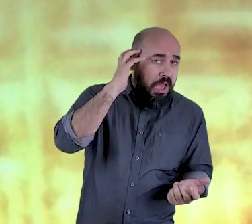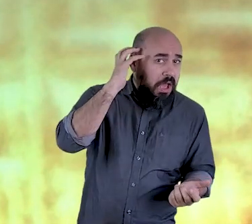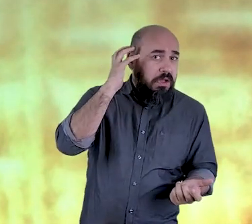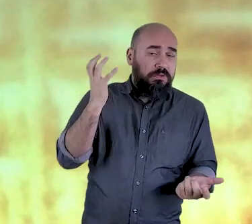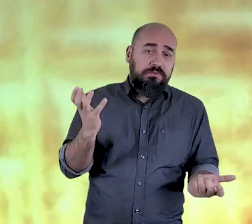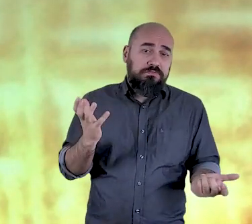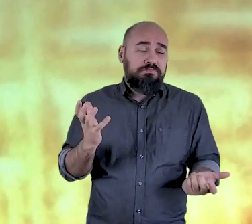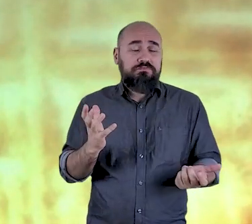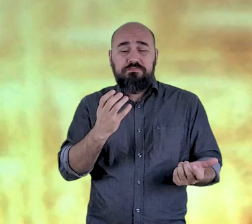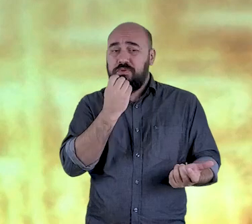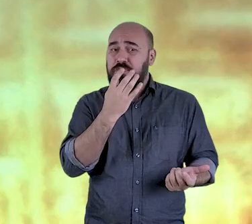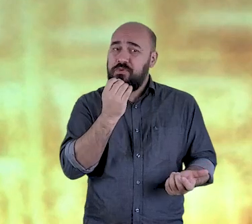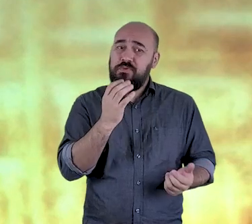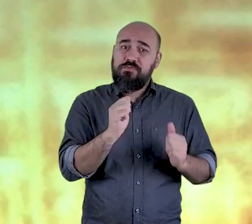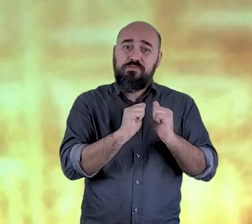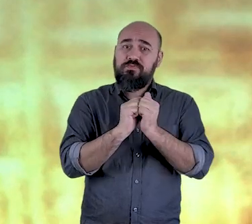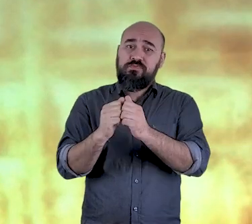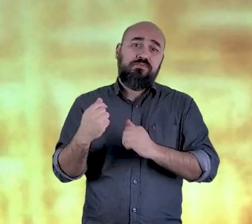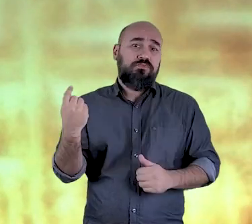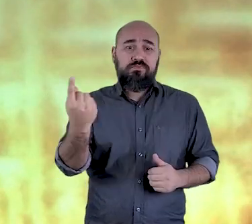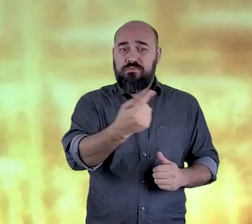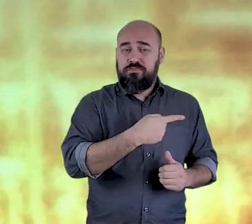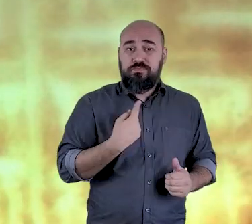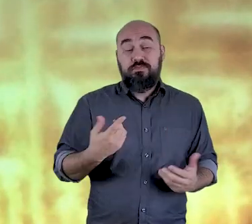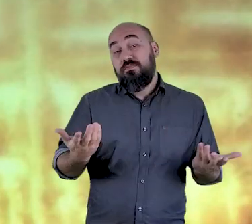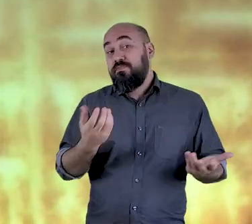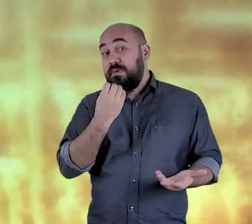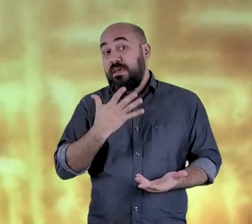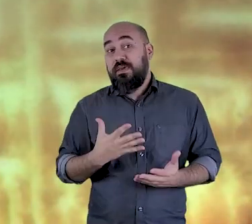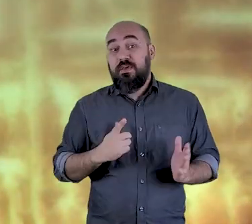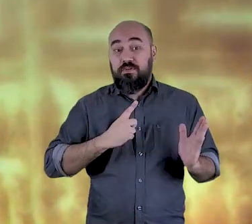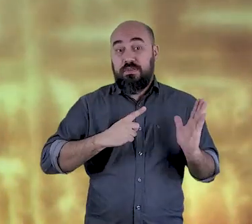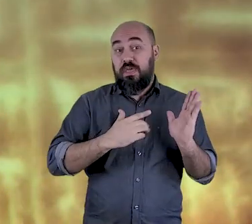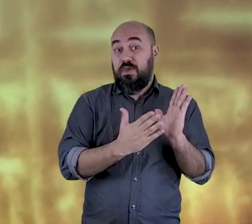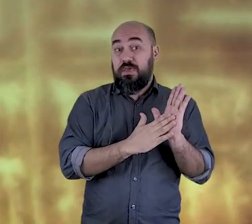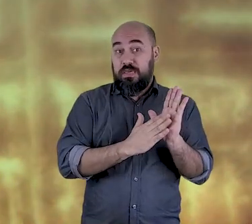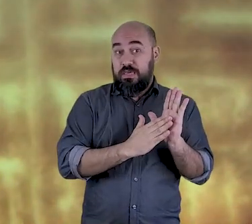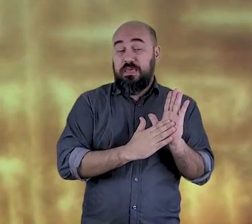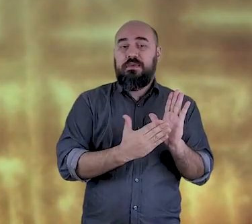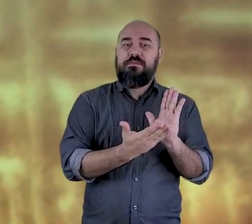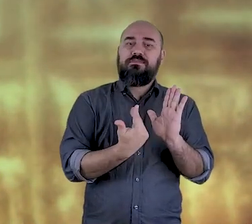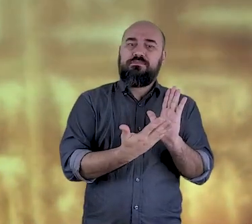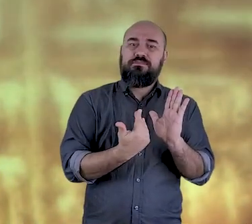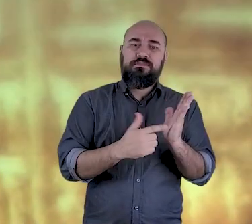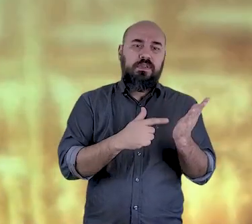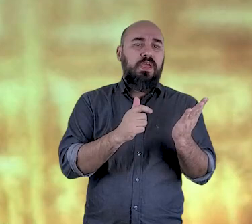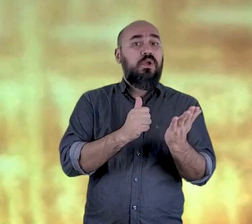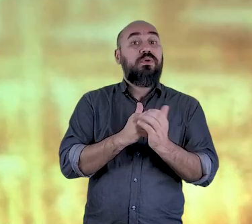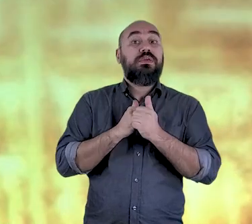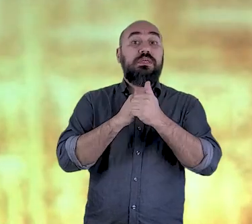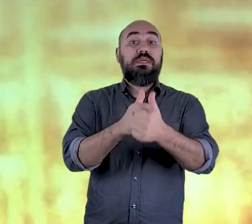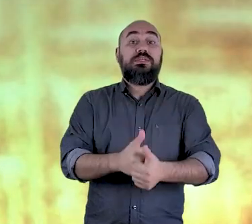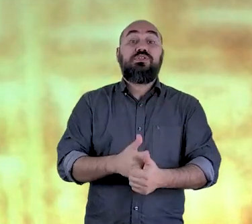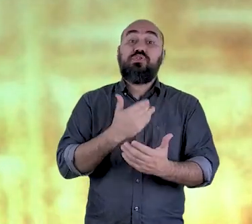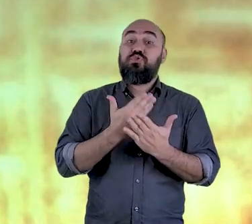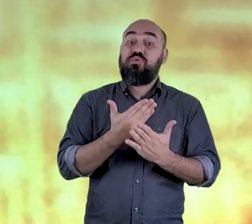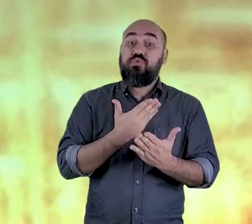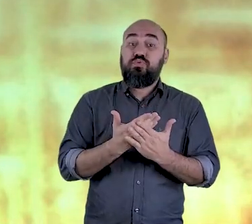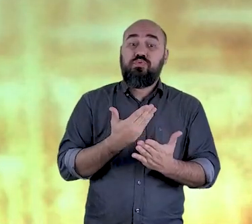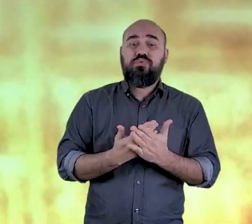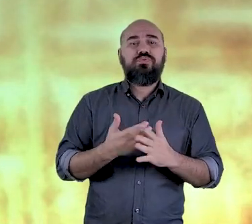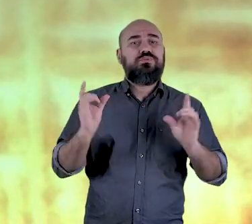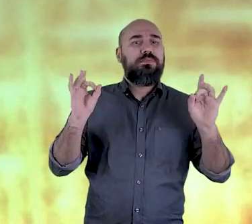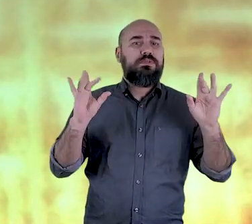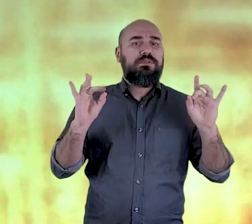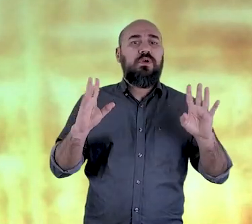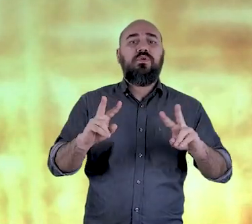de pessoas que acompanham a mensagem do Senhor Bom eu tenho das minhas mãos aqui um guia de estudo muito especial que se